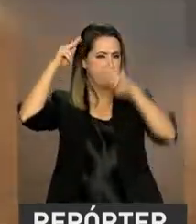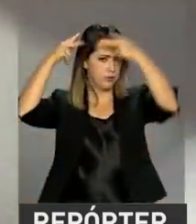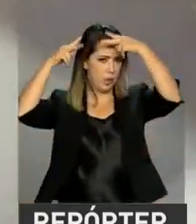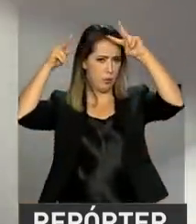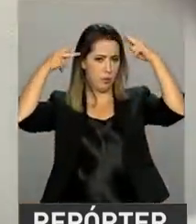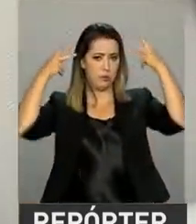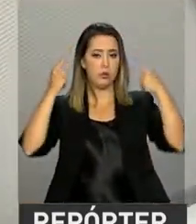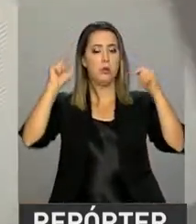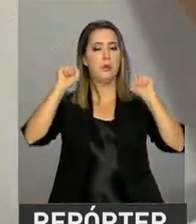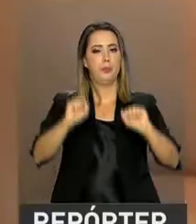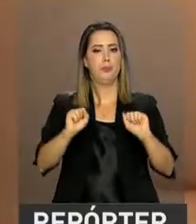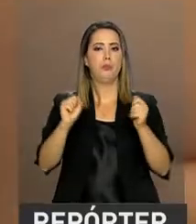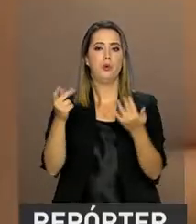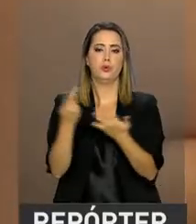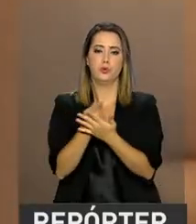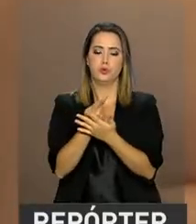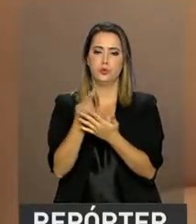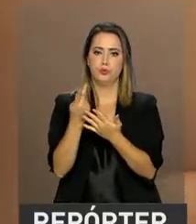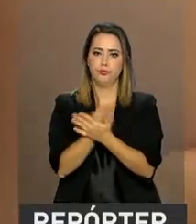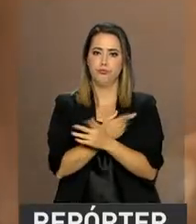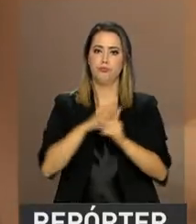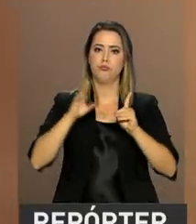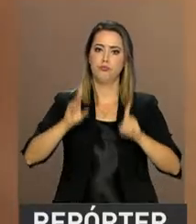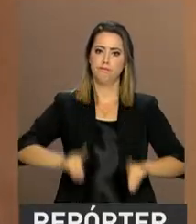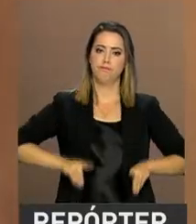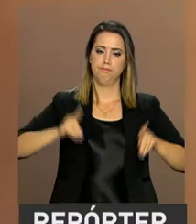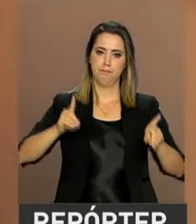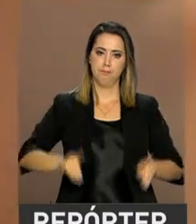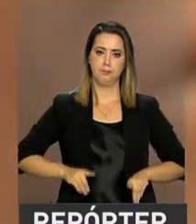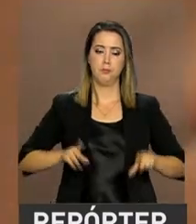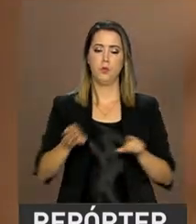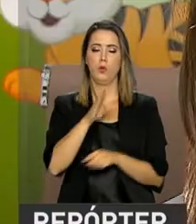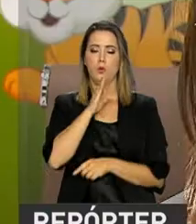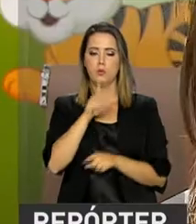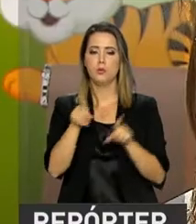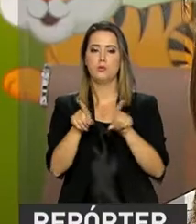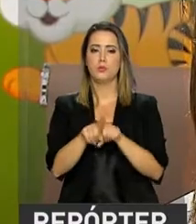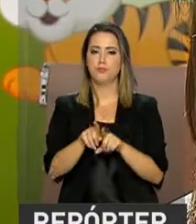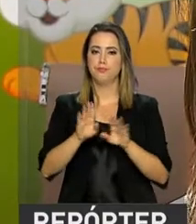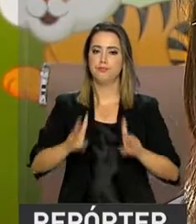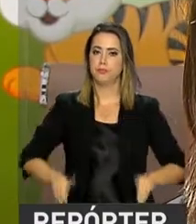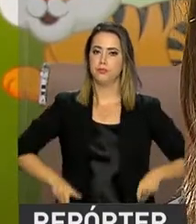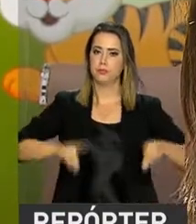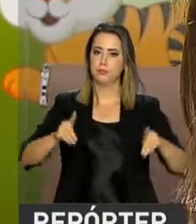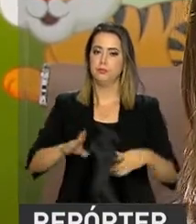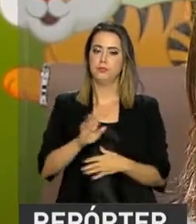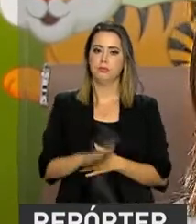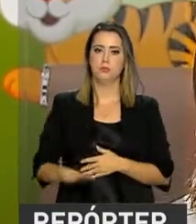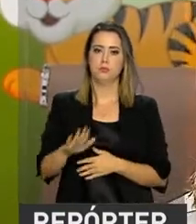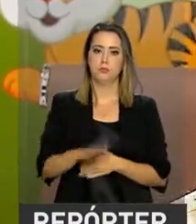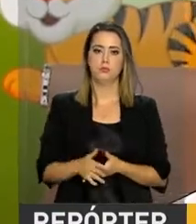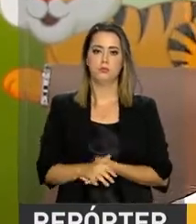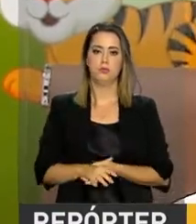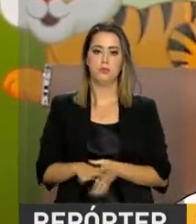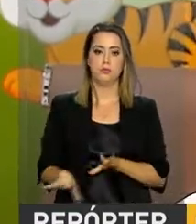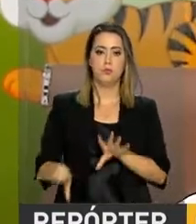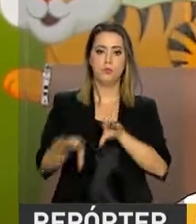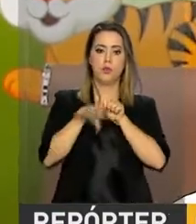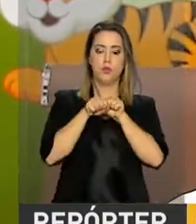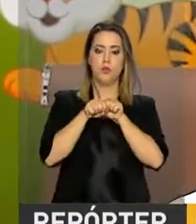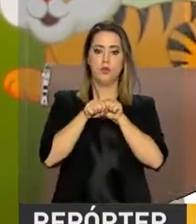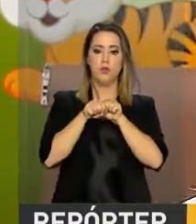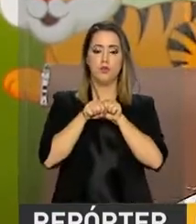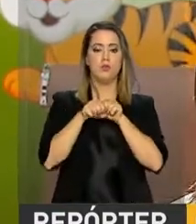levar à paralisia. Por isso é conhecido também como paralisia infantil. Essa doença ela é normalmente de transmissão